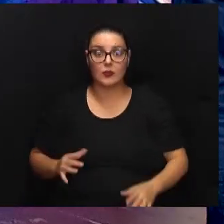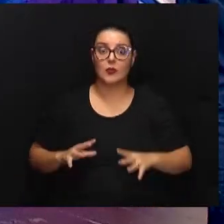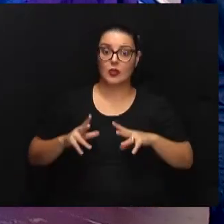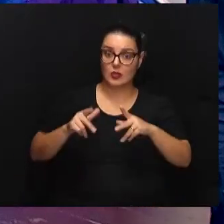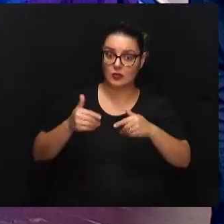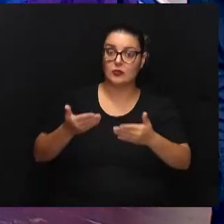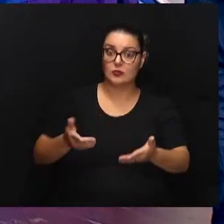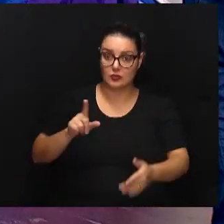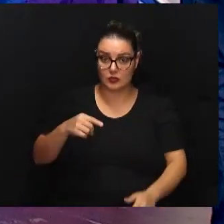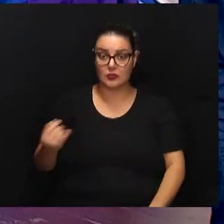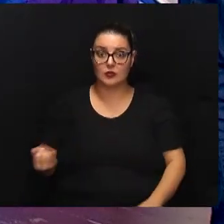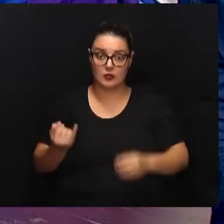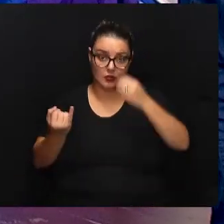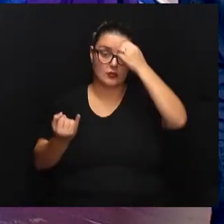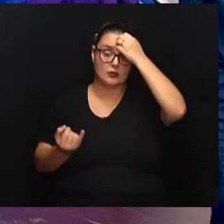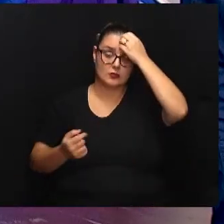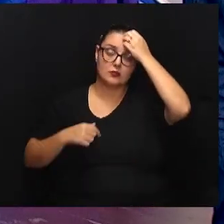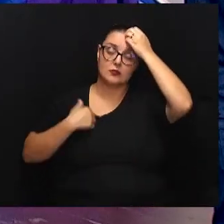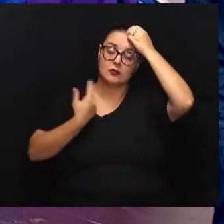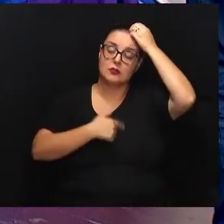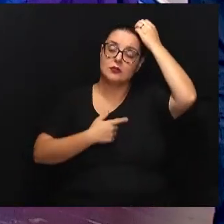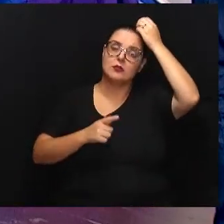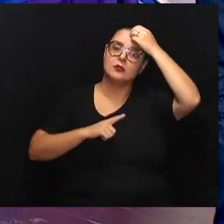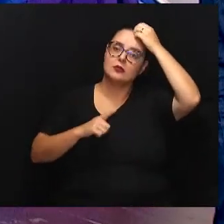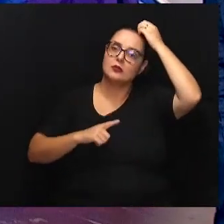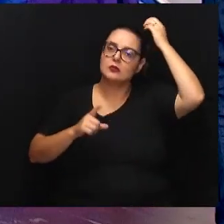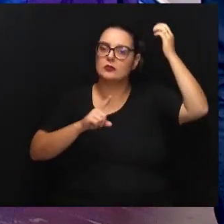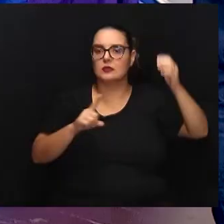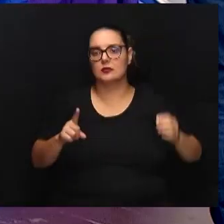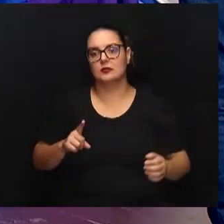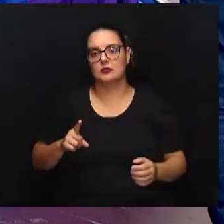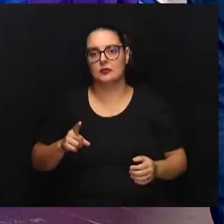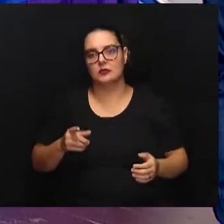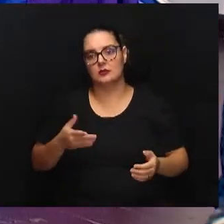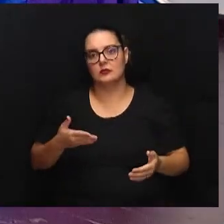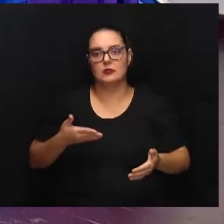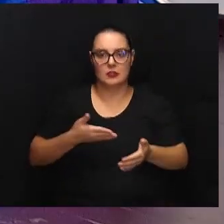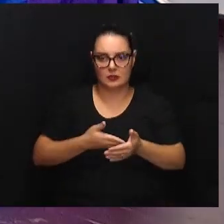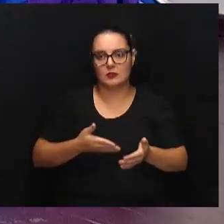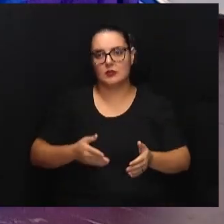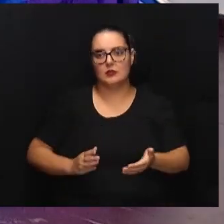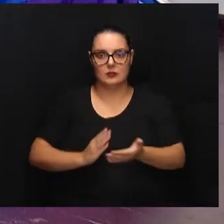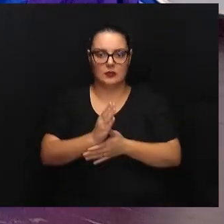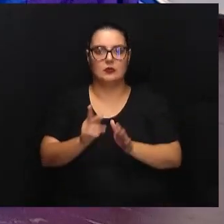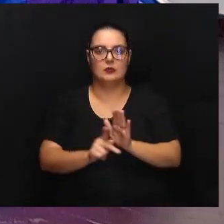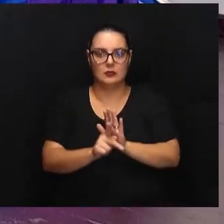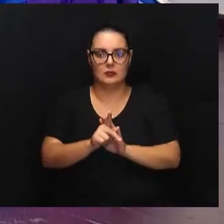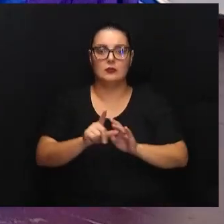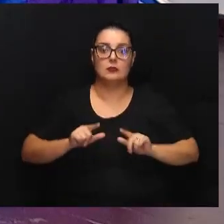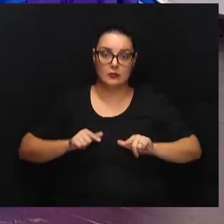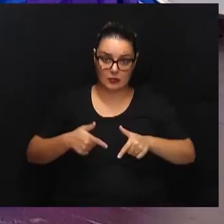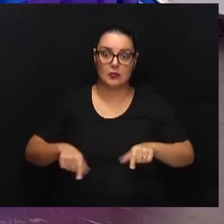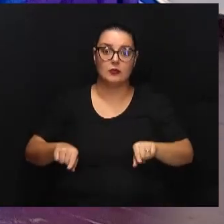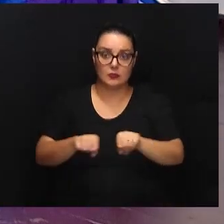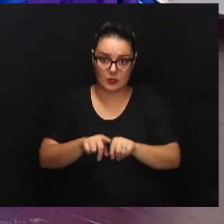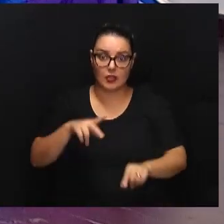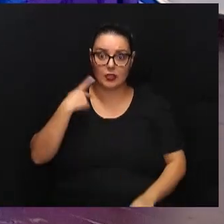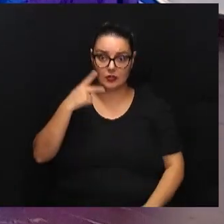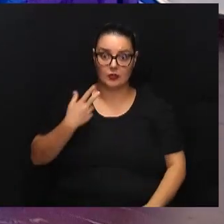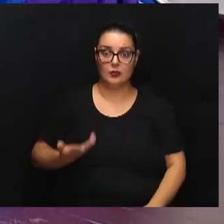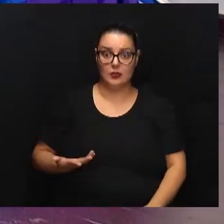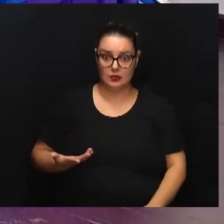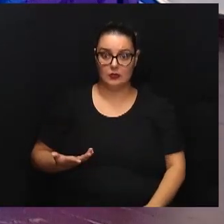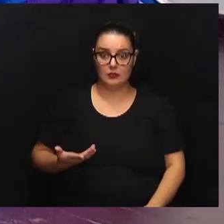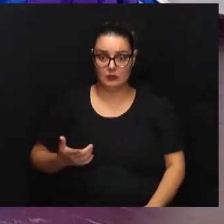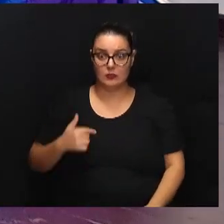não que esteja condicionado a aprovar o projeto, mas vai virar uma luta também política para que a gente consiga a preservação